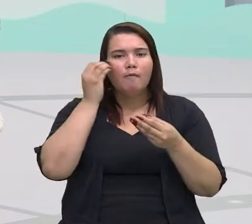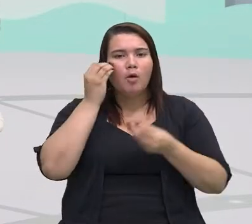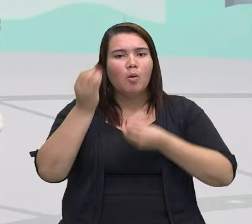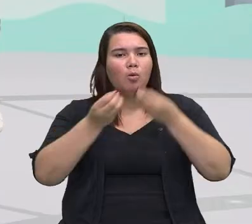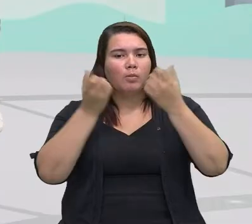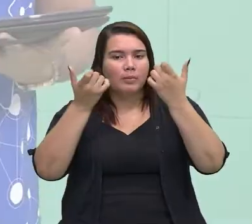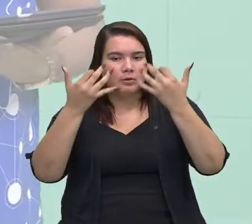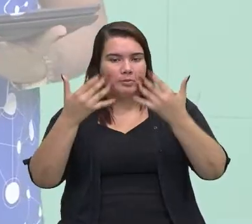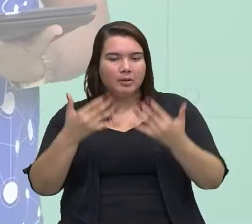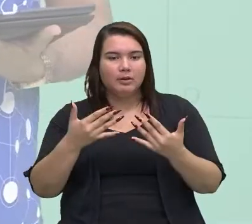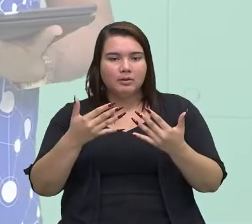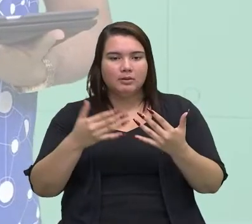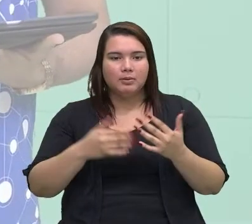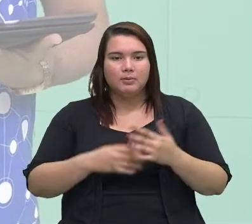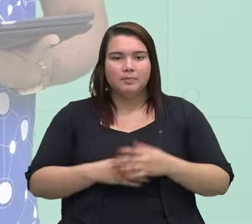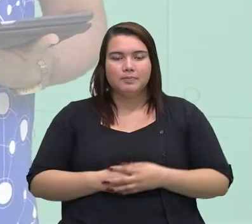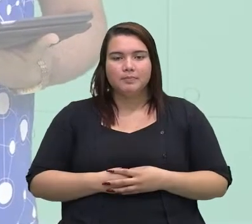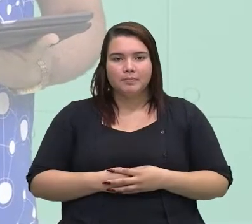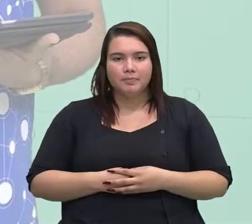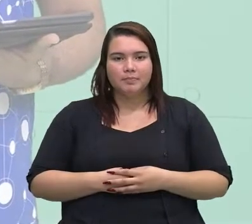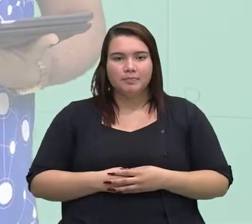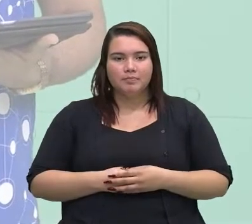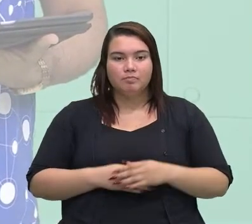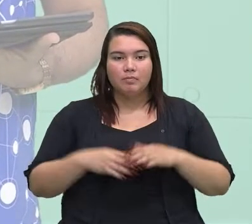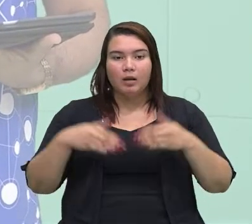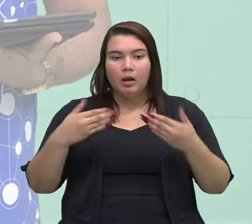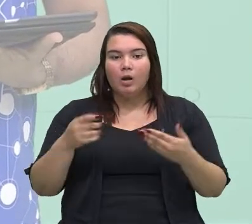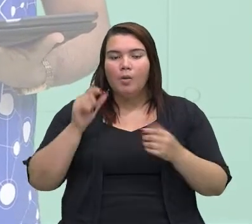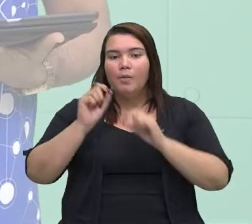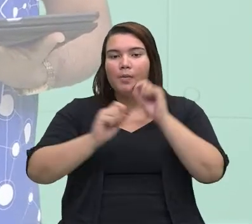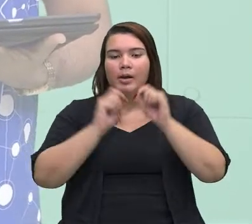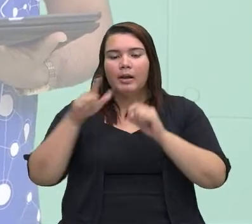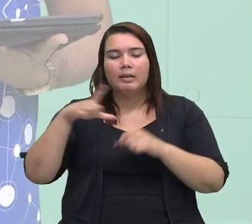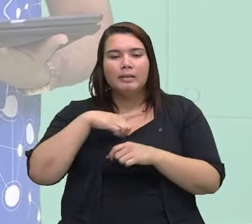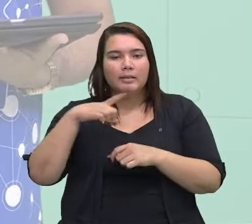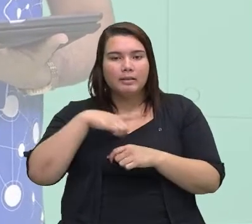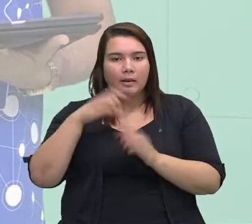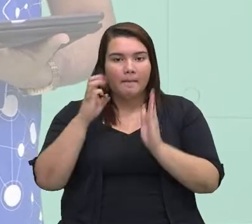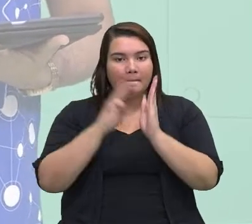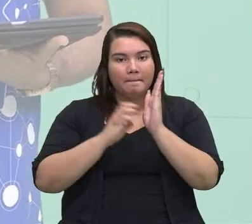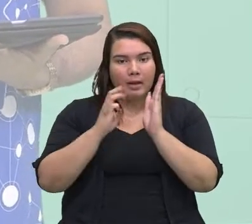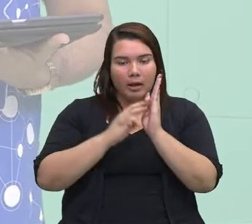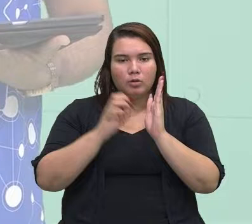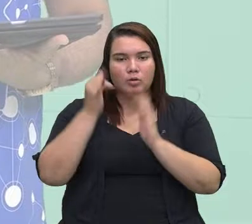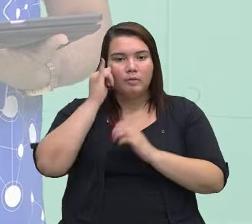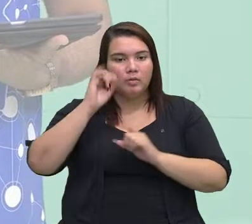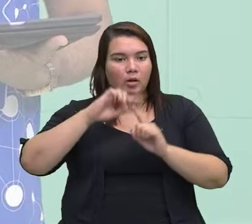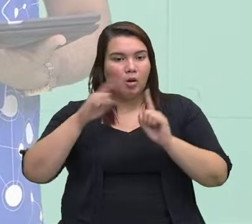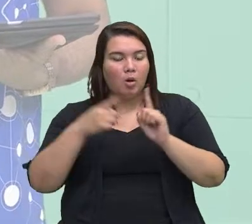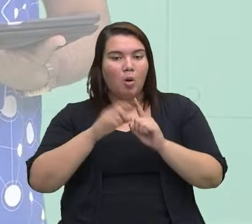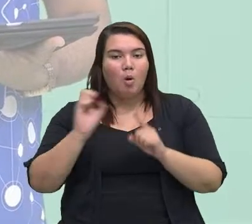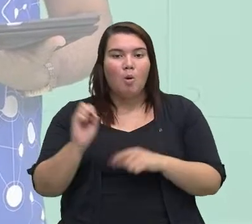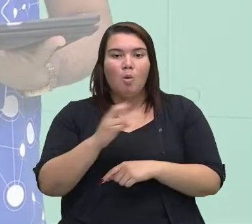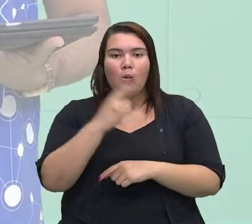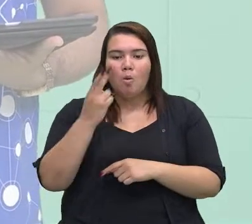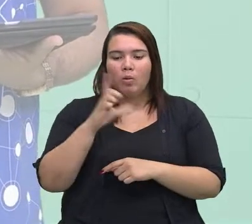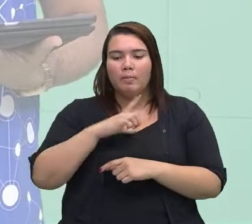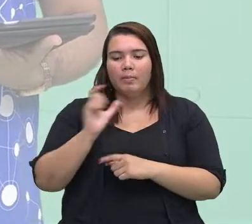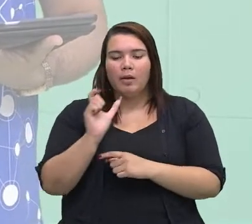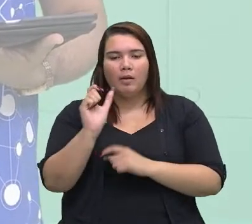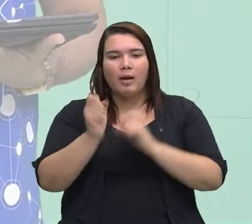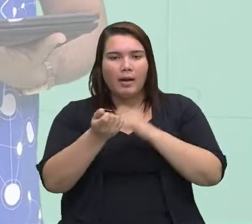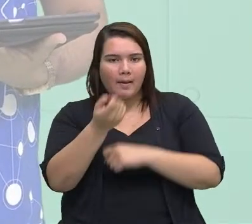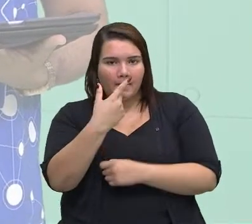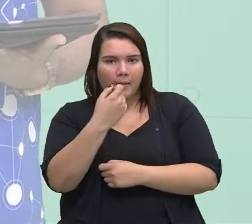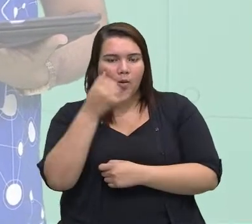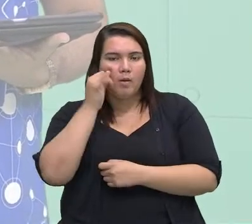definição. Então, os métodos contraceptivos, ou anticoncepcionais, eles têm o objetivo de evitar uma gravidez